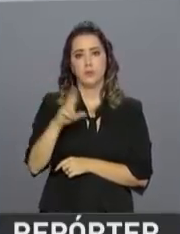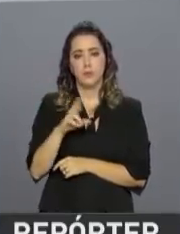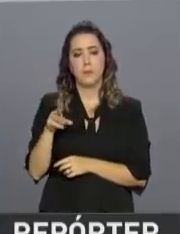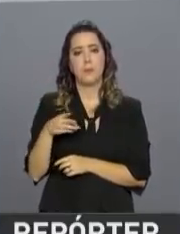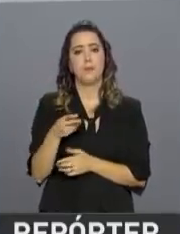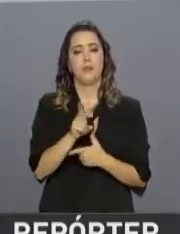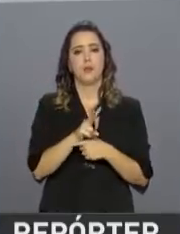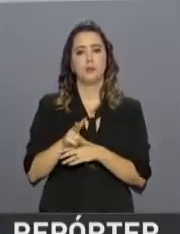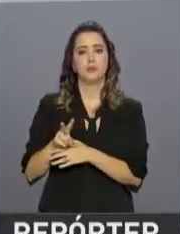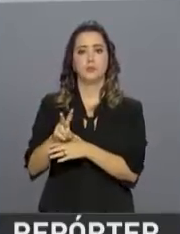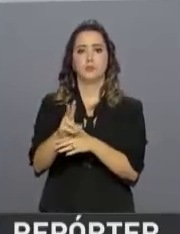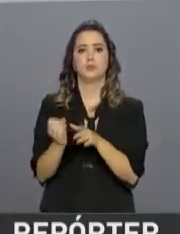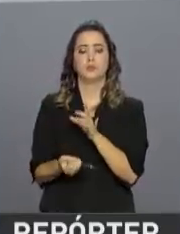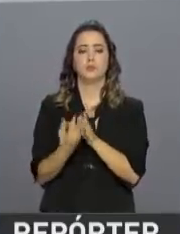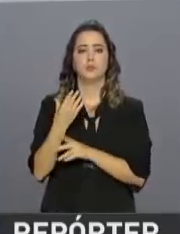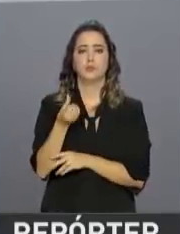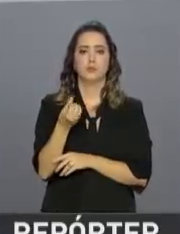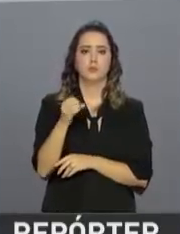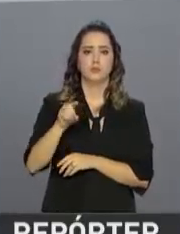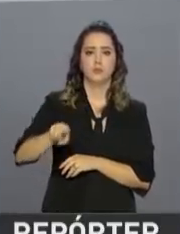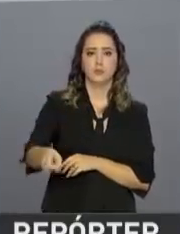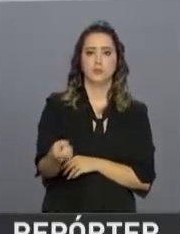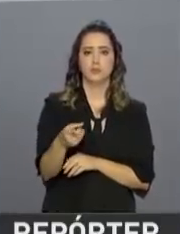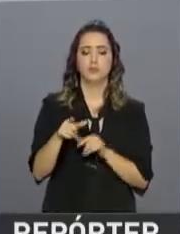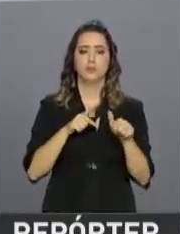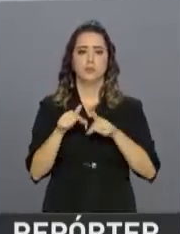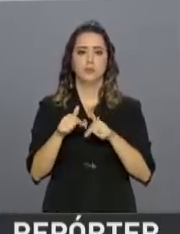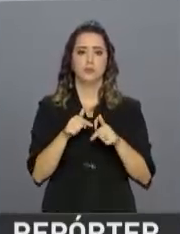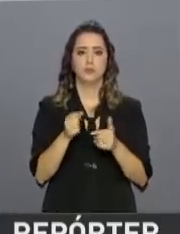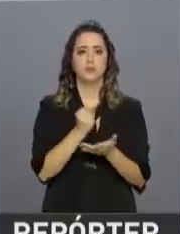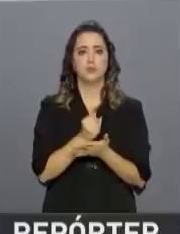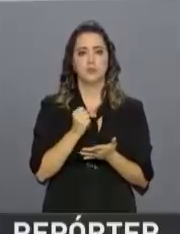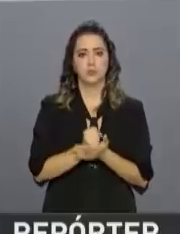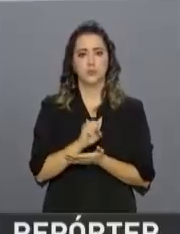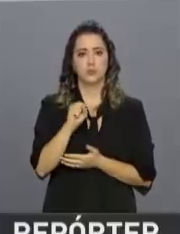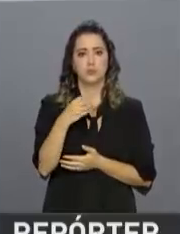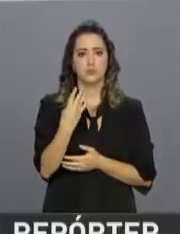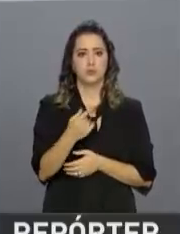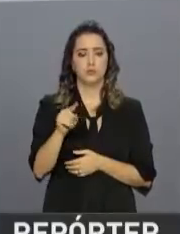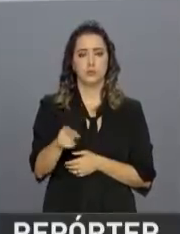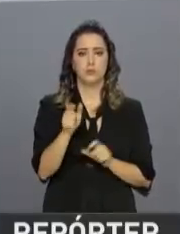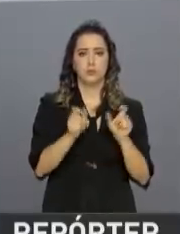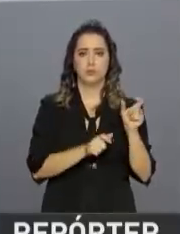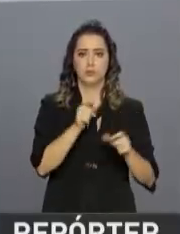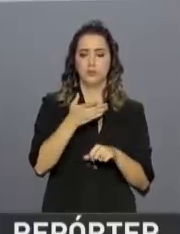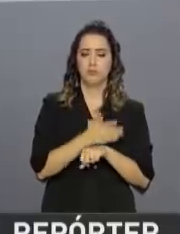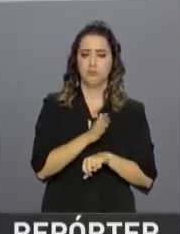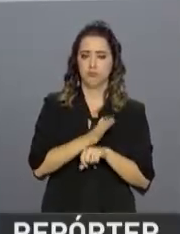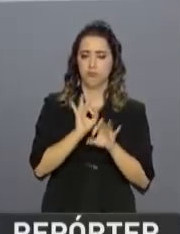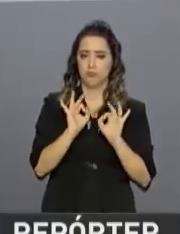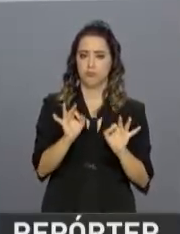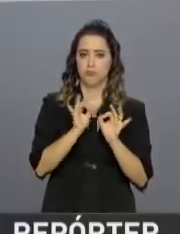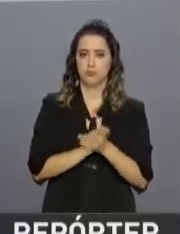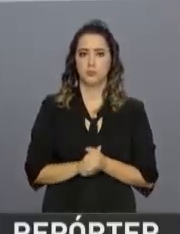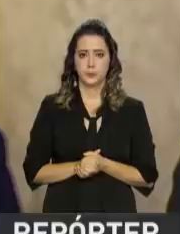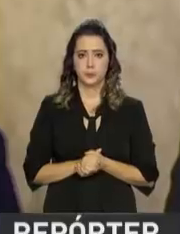R$ 1,9 bilhão em microcrédito, a criação de 68 mil empregos formais e 84 mil pessoas